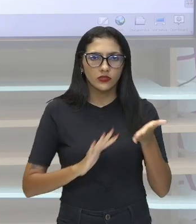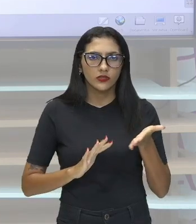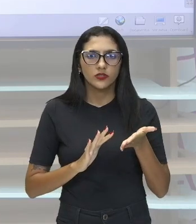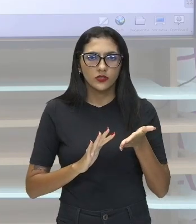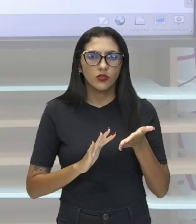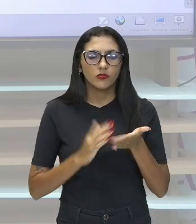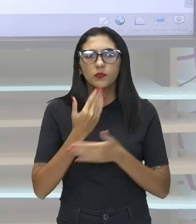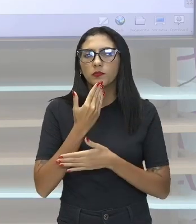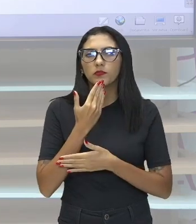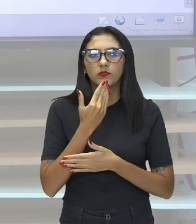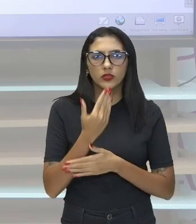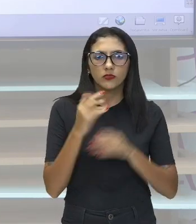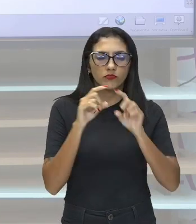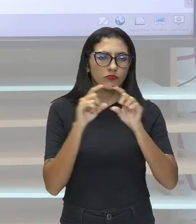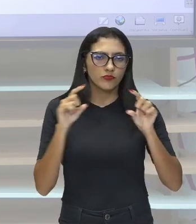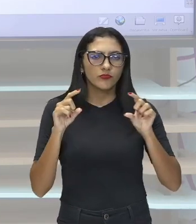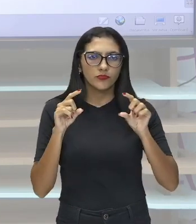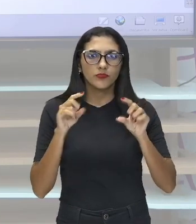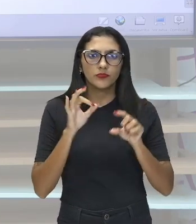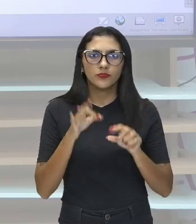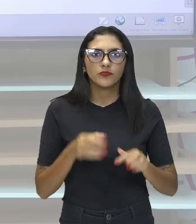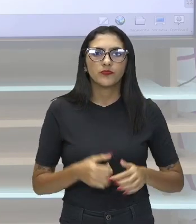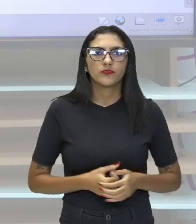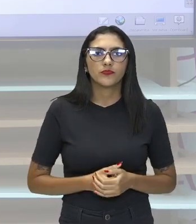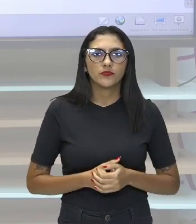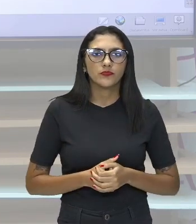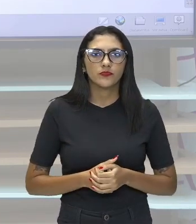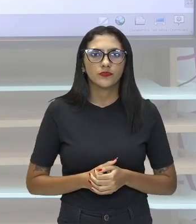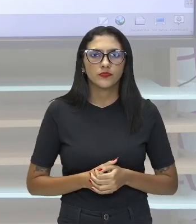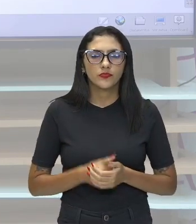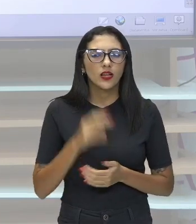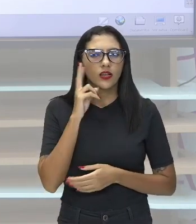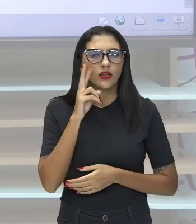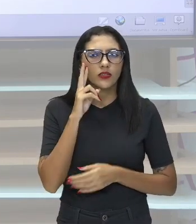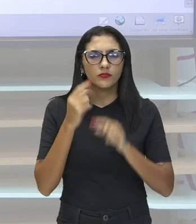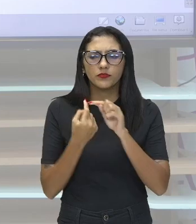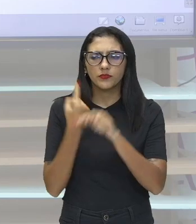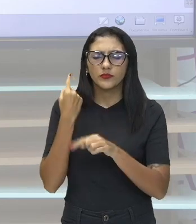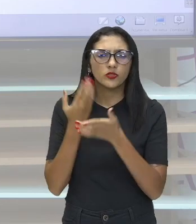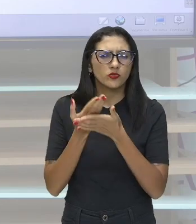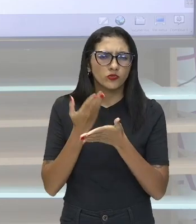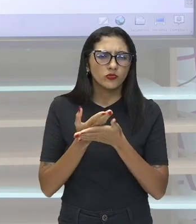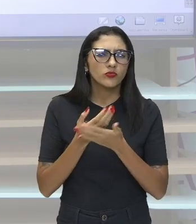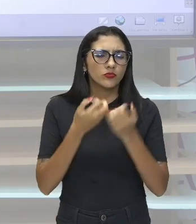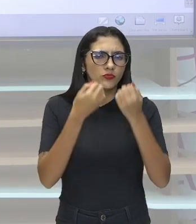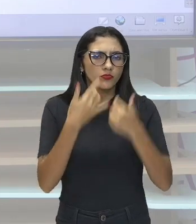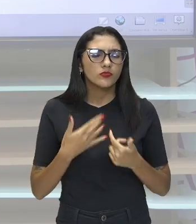92. Então, o resultado aí da operação, menos